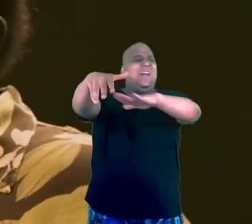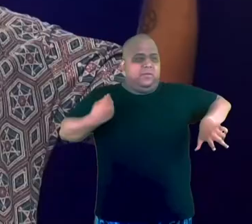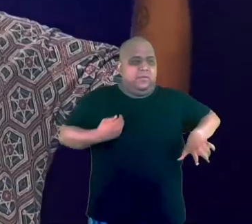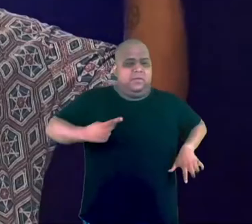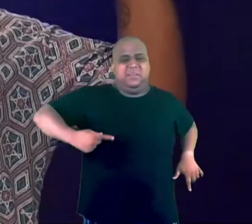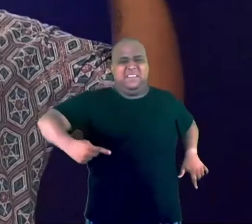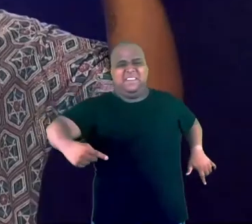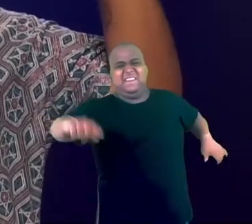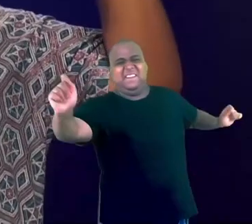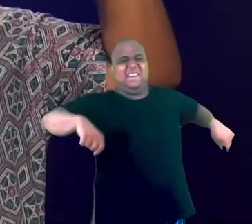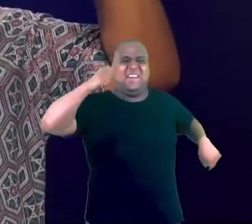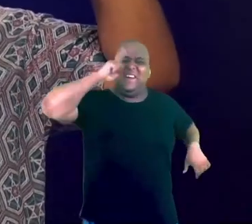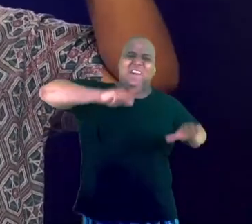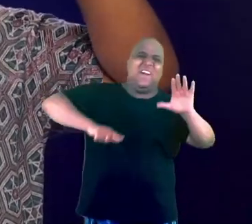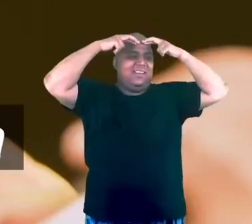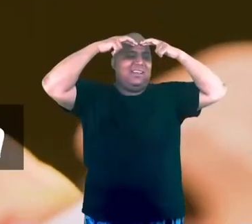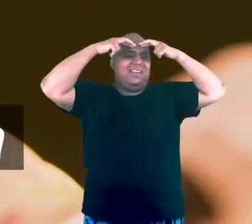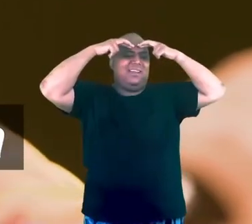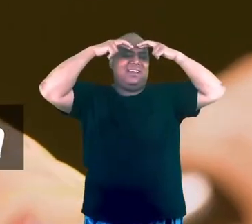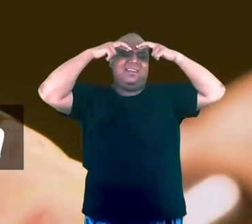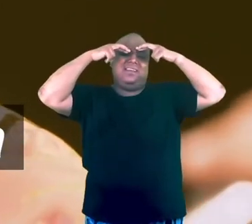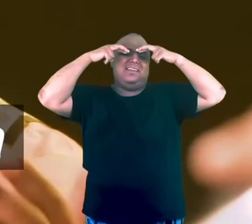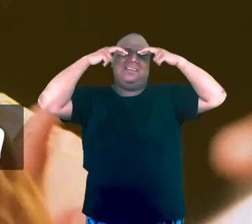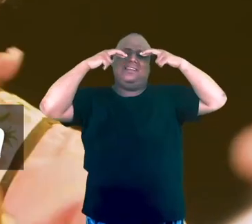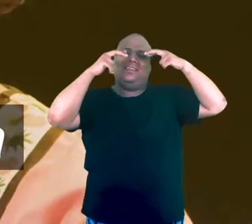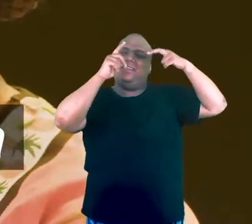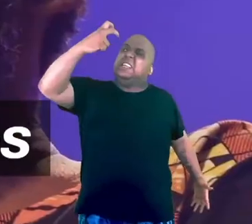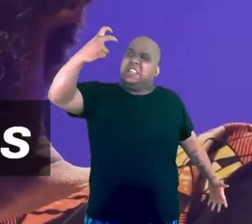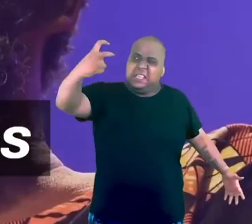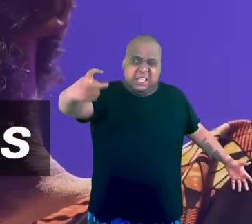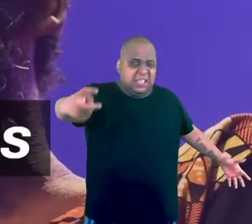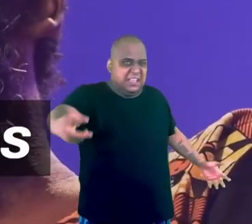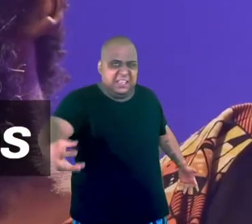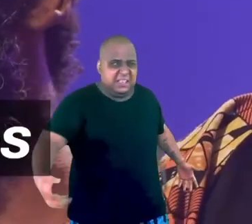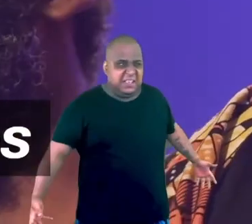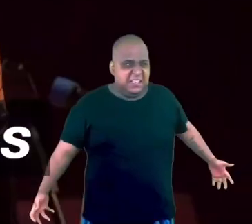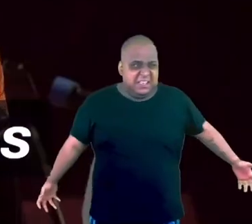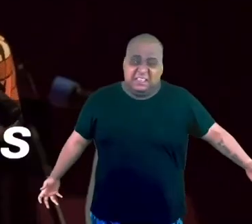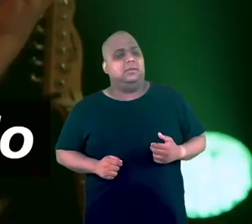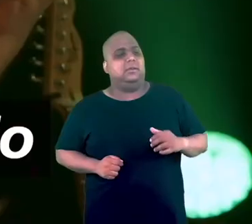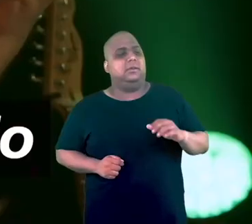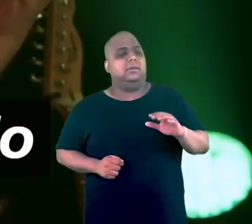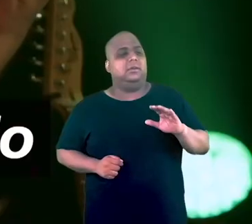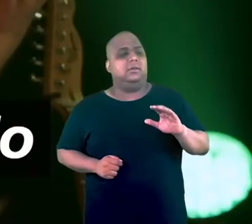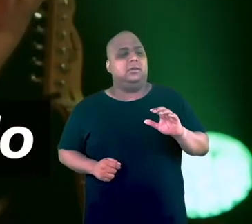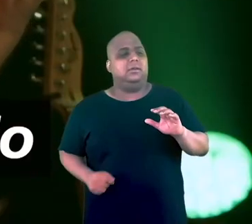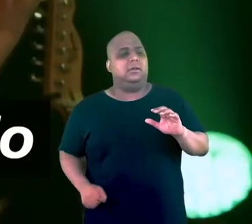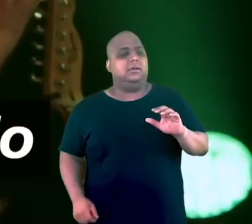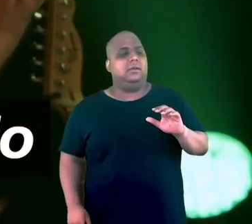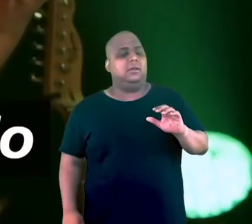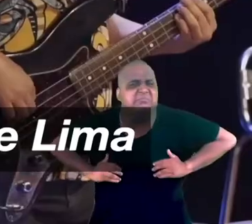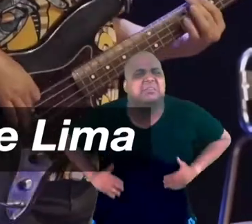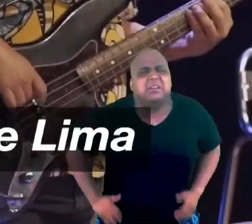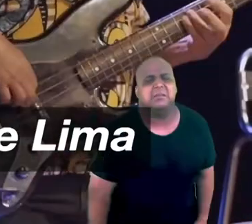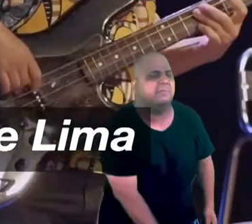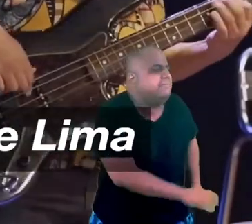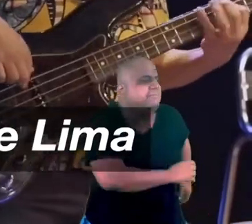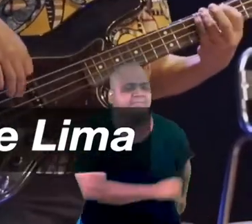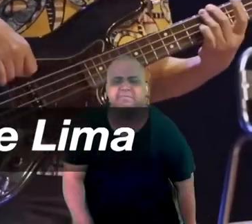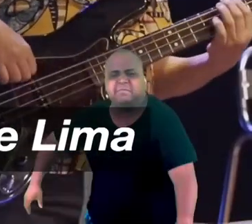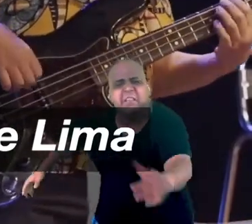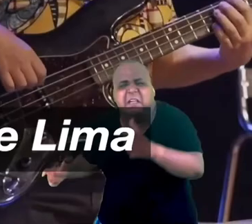O show inspirado na obra sacra Missa Crioula, do compositor argentino Ariel Ramírez, traz um repertório variado. Missa